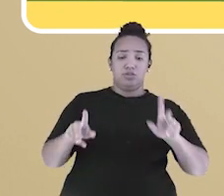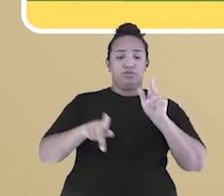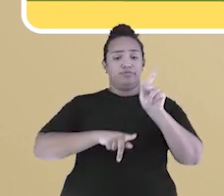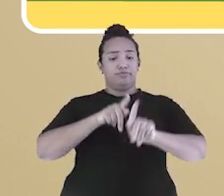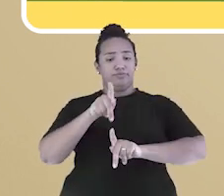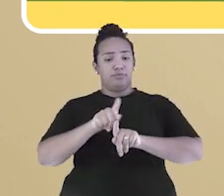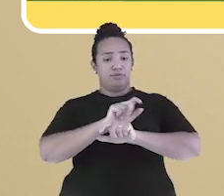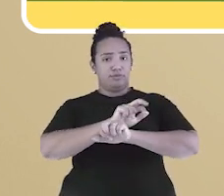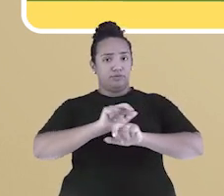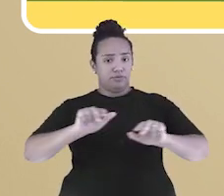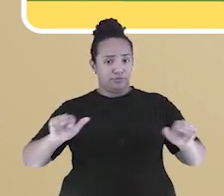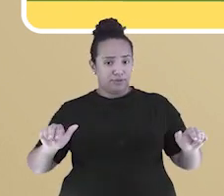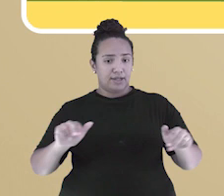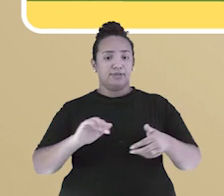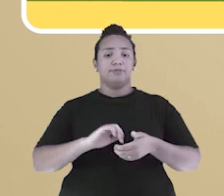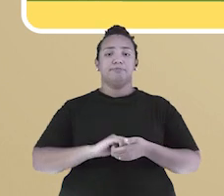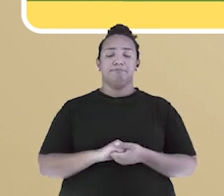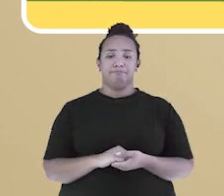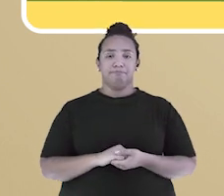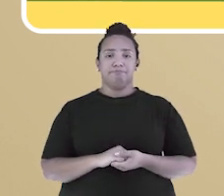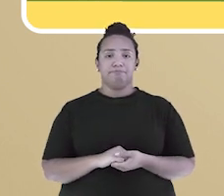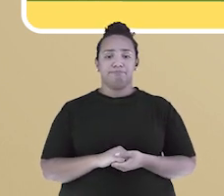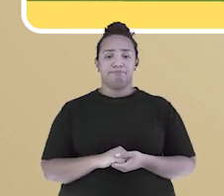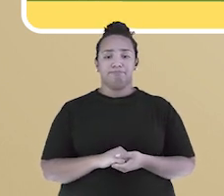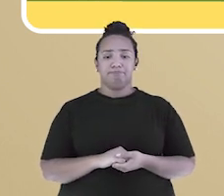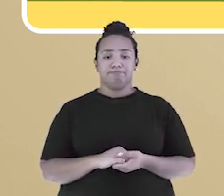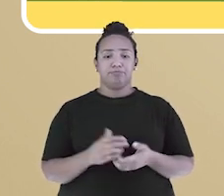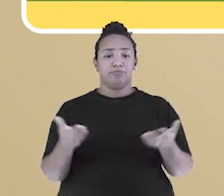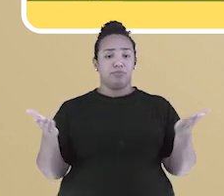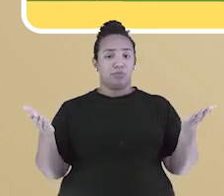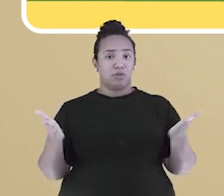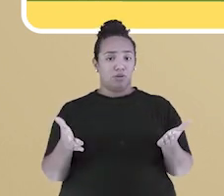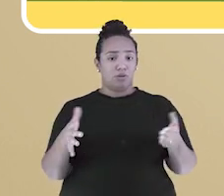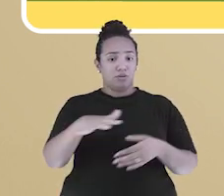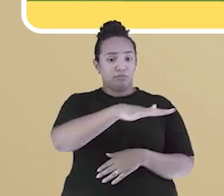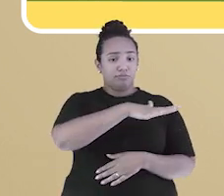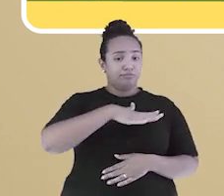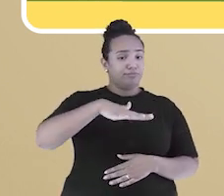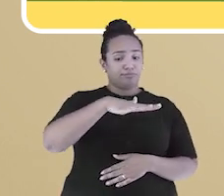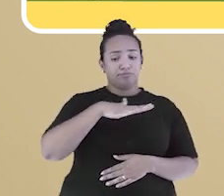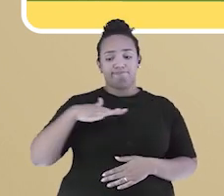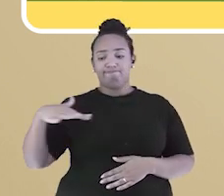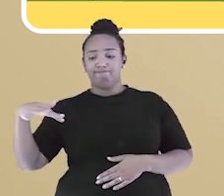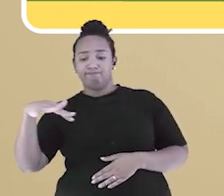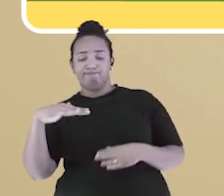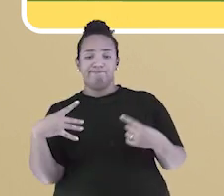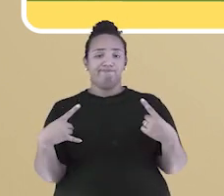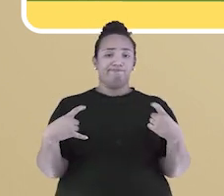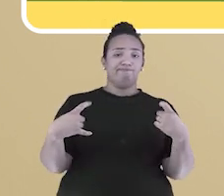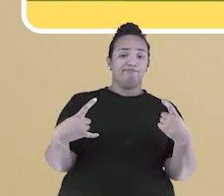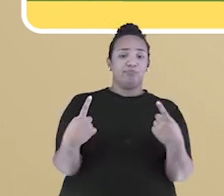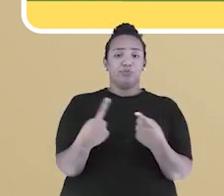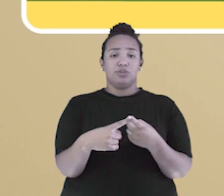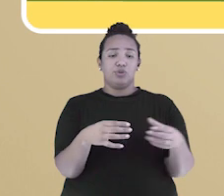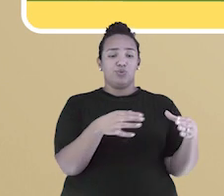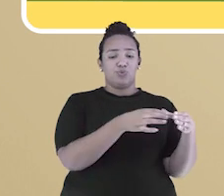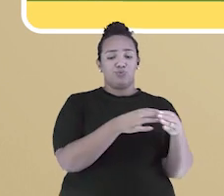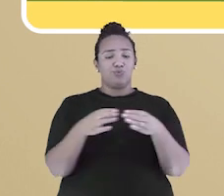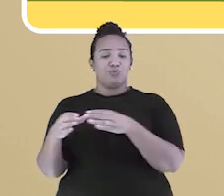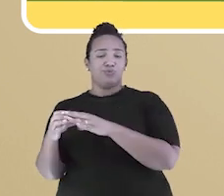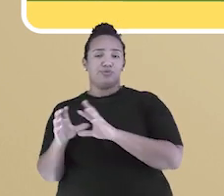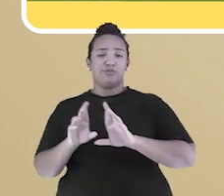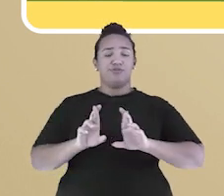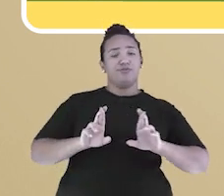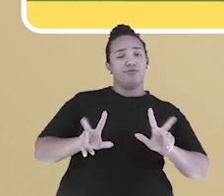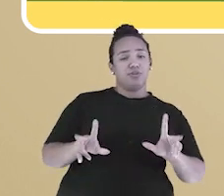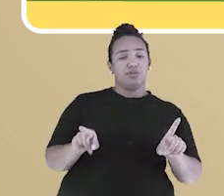povos. Isso provocou a junção no mesmo território de grupos divergentes, provocando instabilidade em